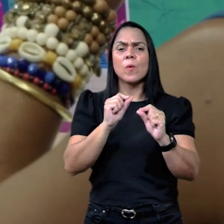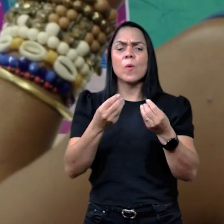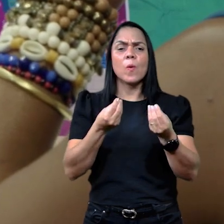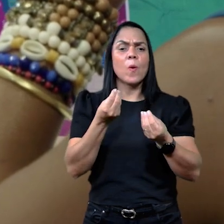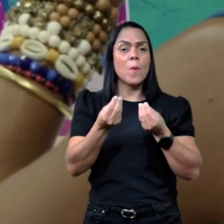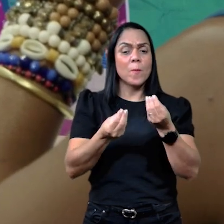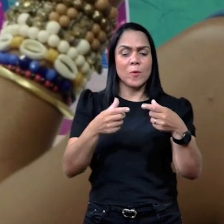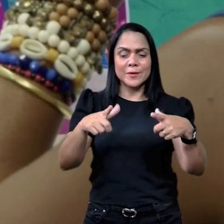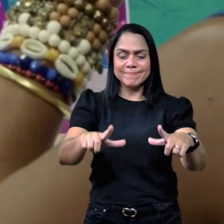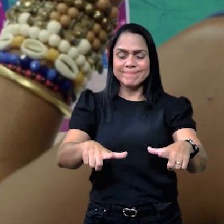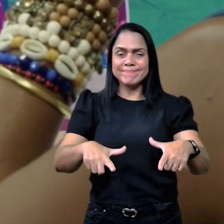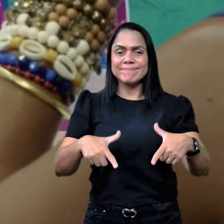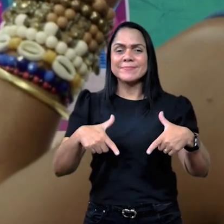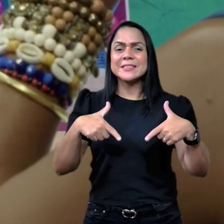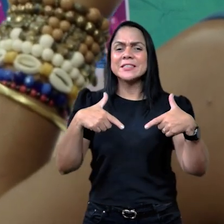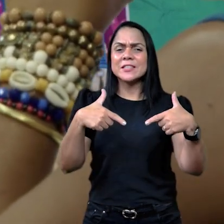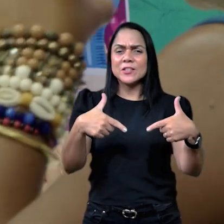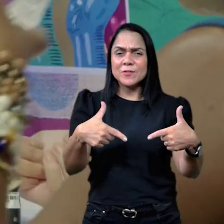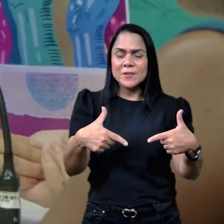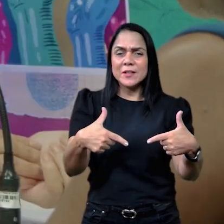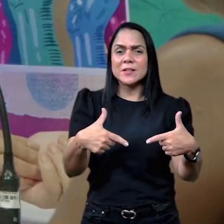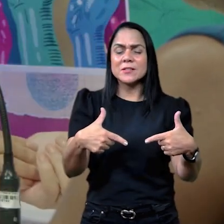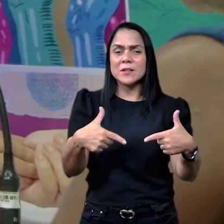essa certificação